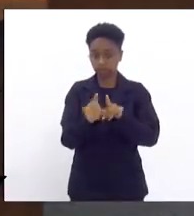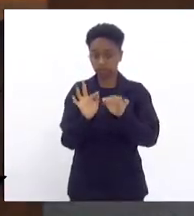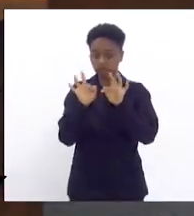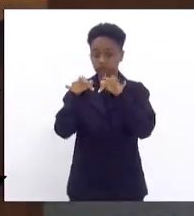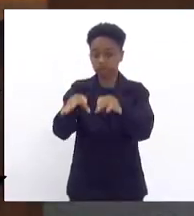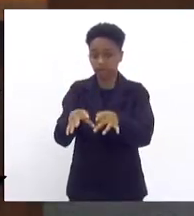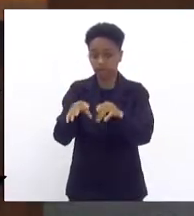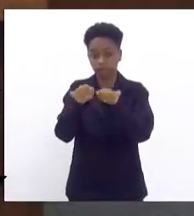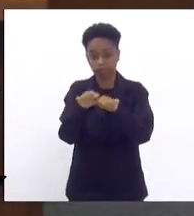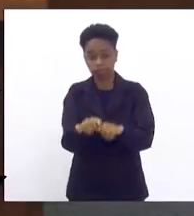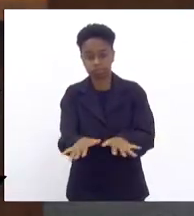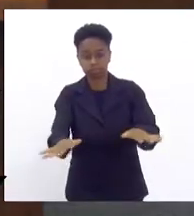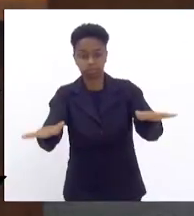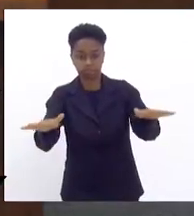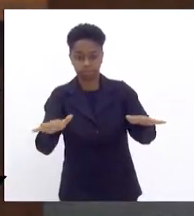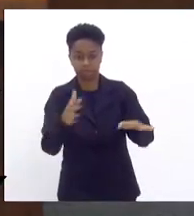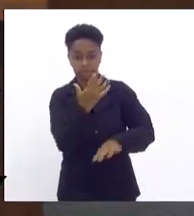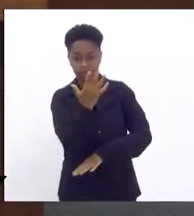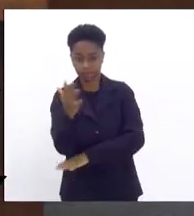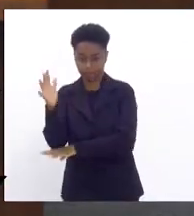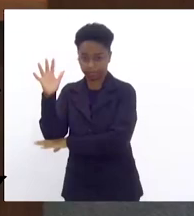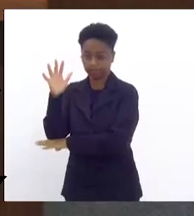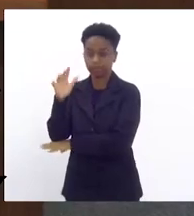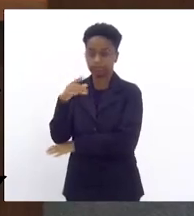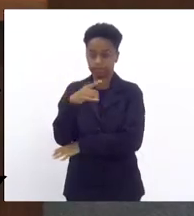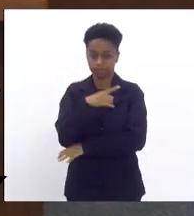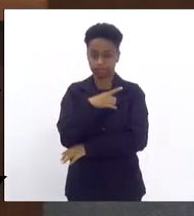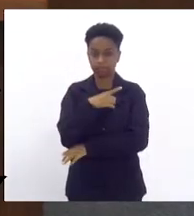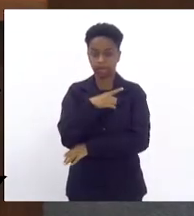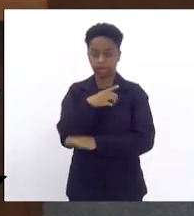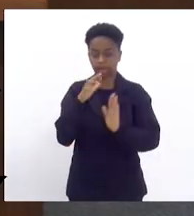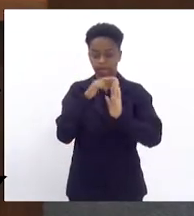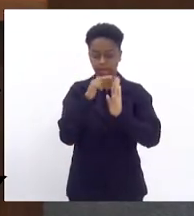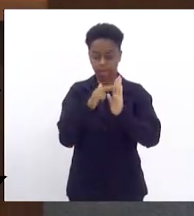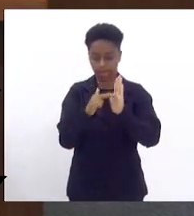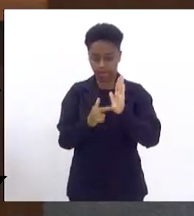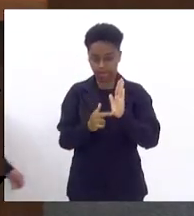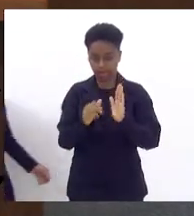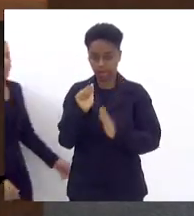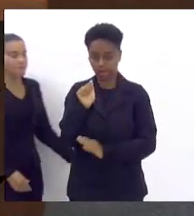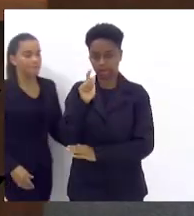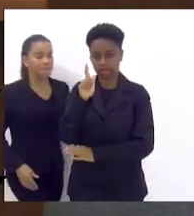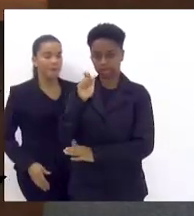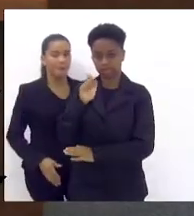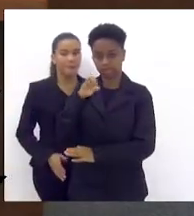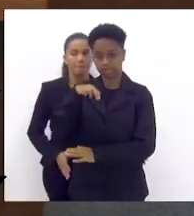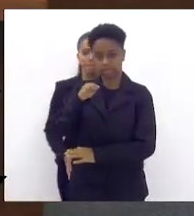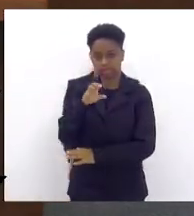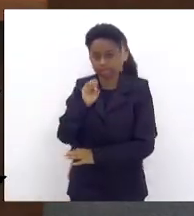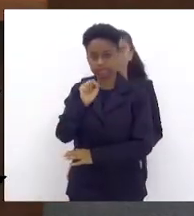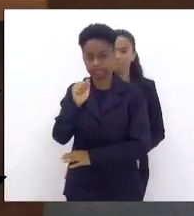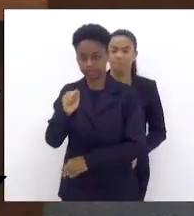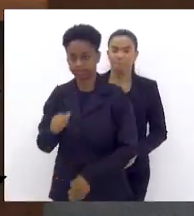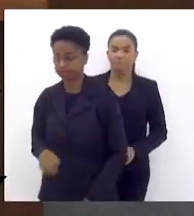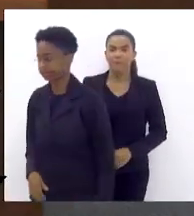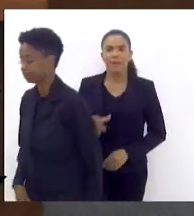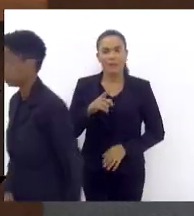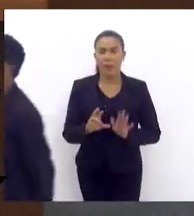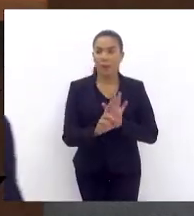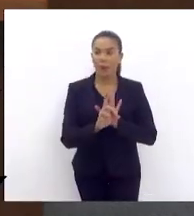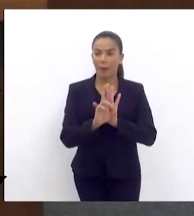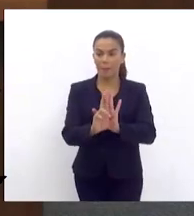no meio ambiente. Isso aqui está no regulamento da Agenersa. Tem um representante da Agenersa